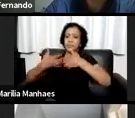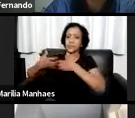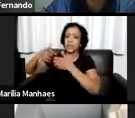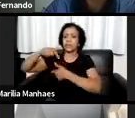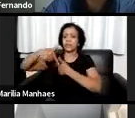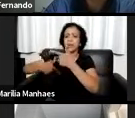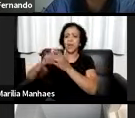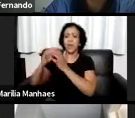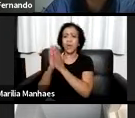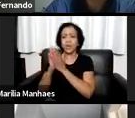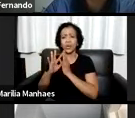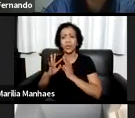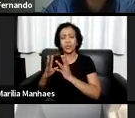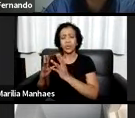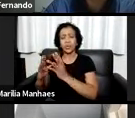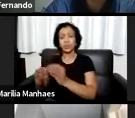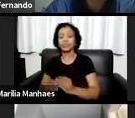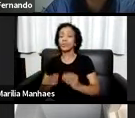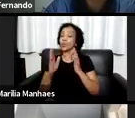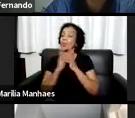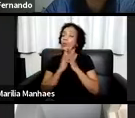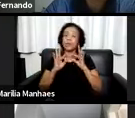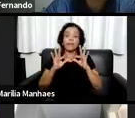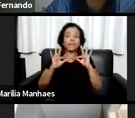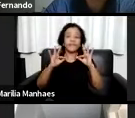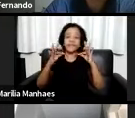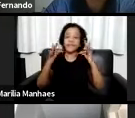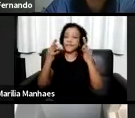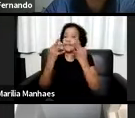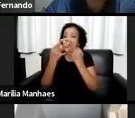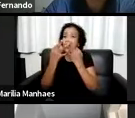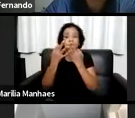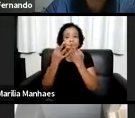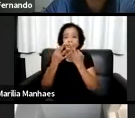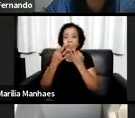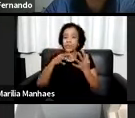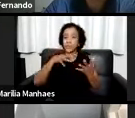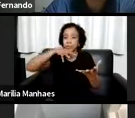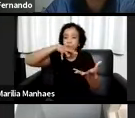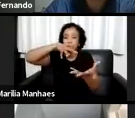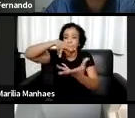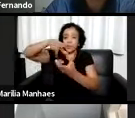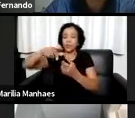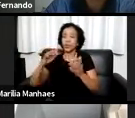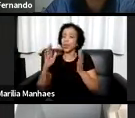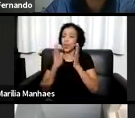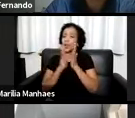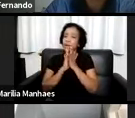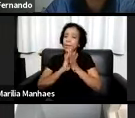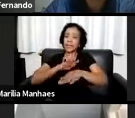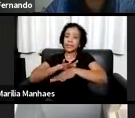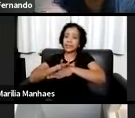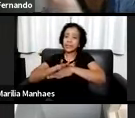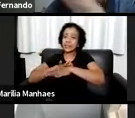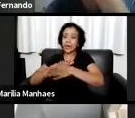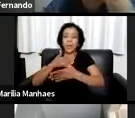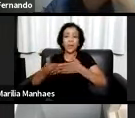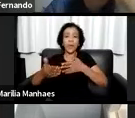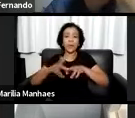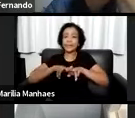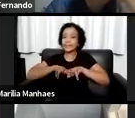orando pelas famílias do mundo todo. Estamos orando pelos enfermos e quaisquer enfermidades,